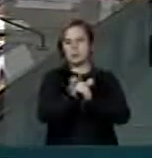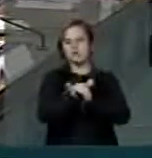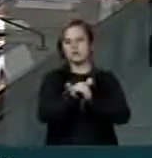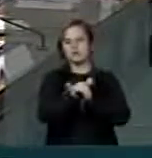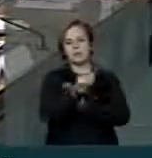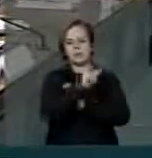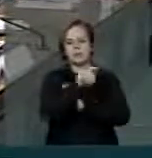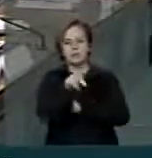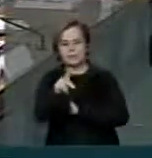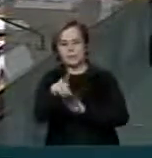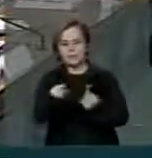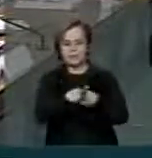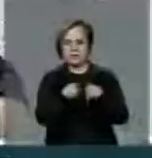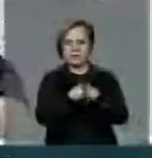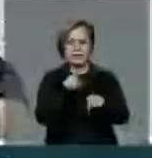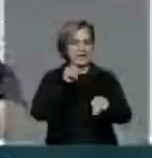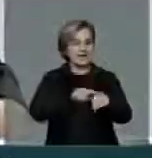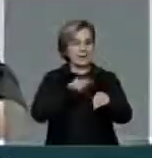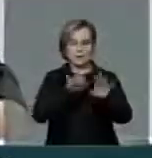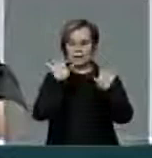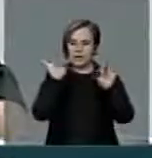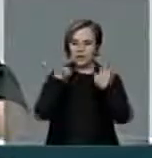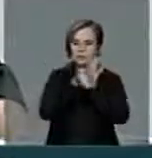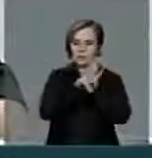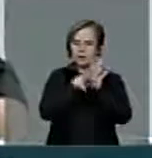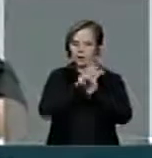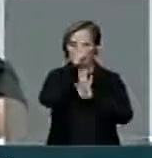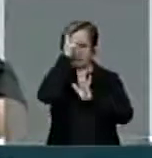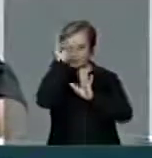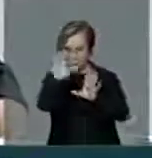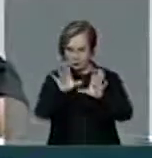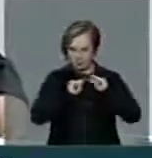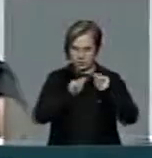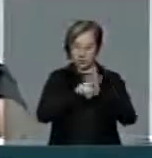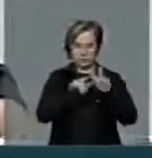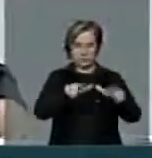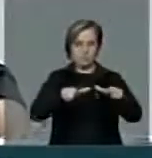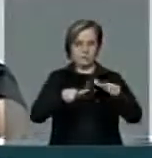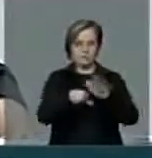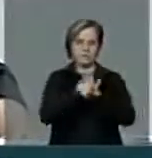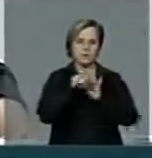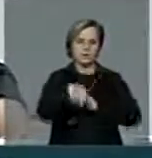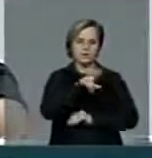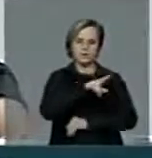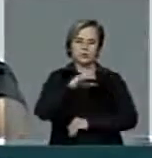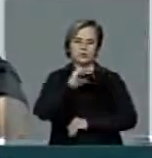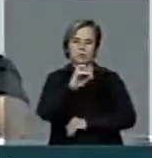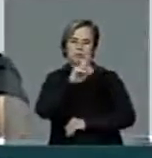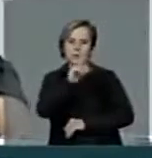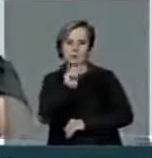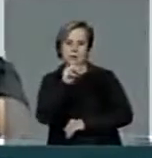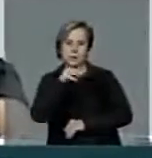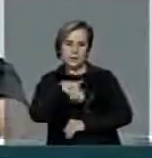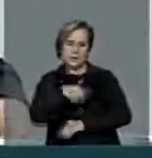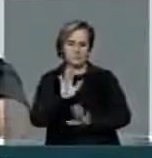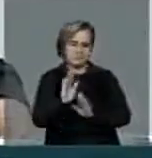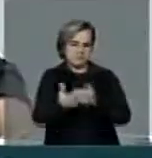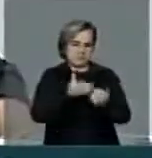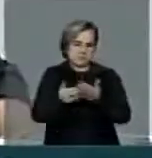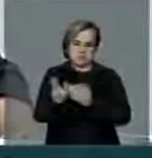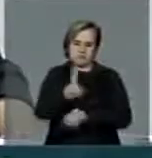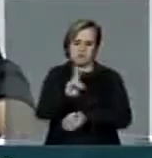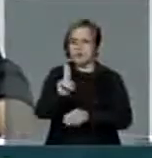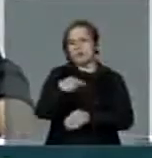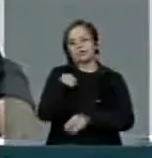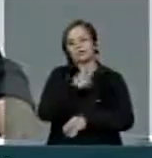certificado automático que o cara está totalmente regularizado. Isso chama CRAM. Pode chamar de qualquer coisa, mas